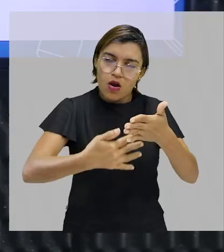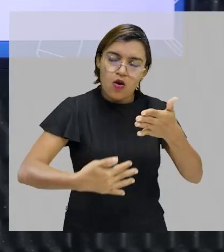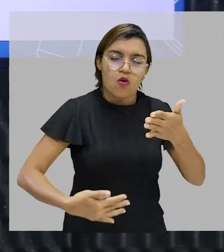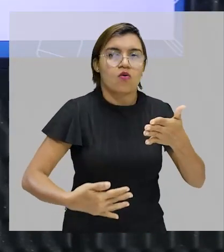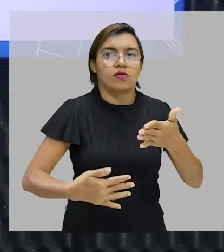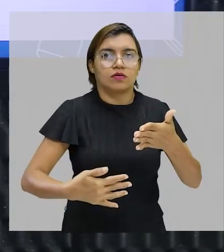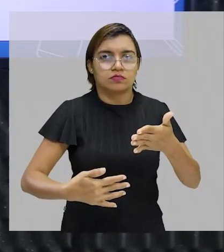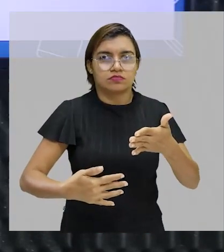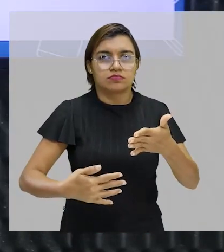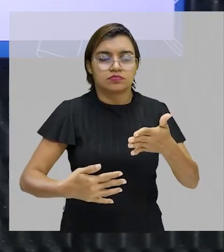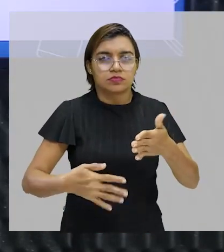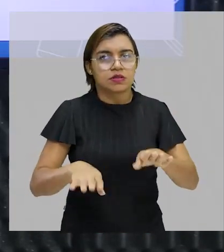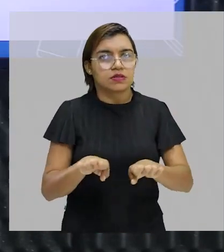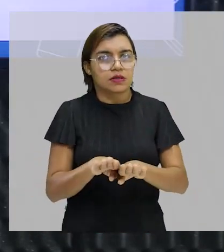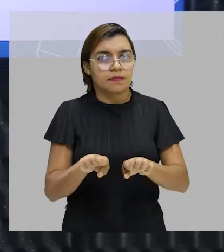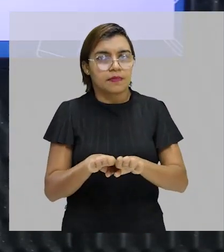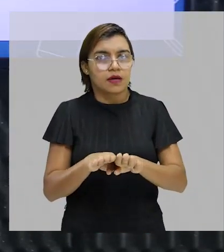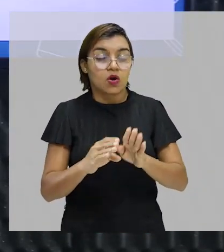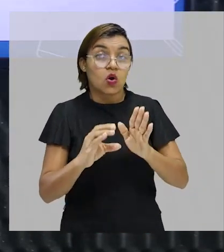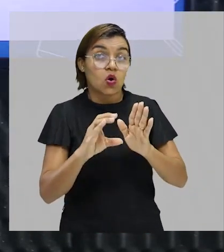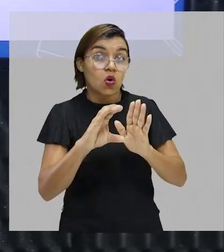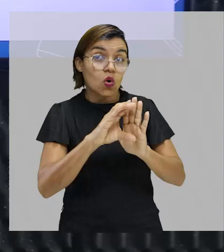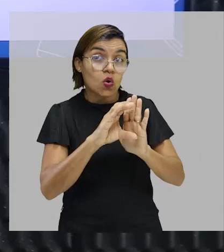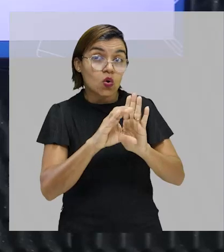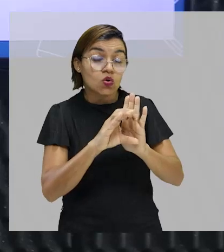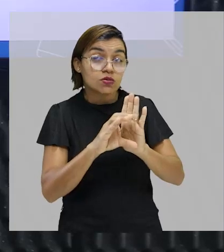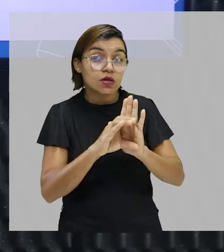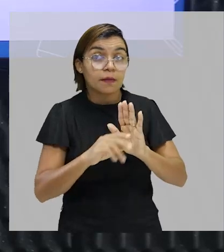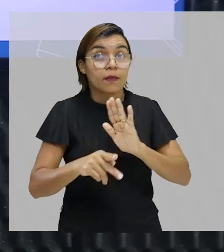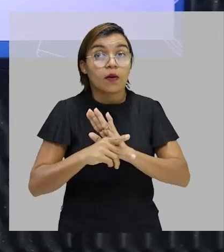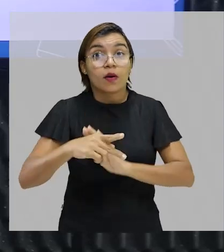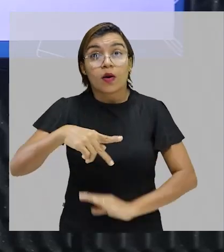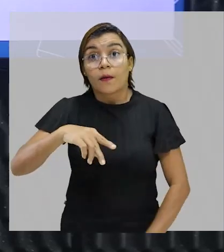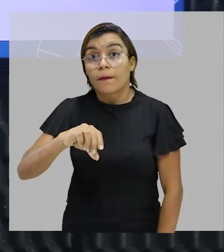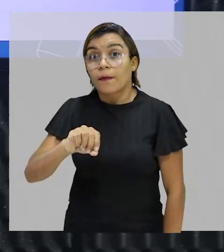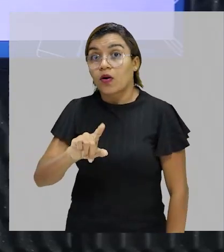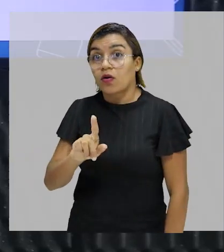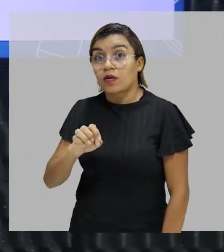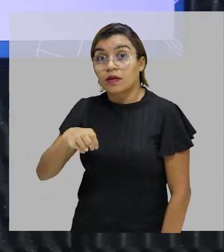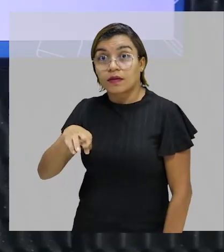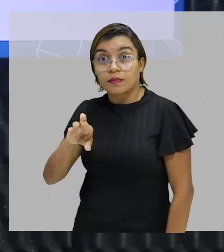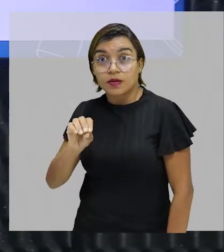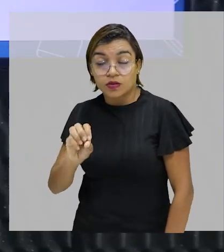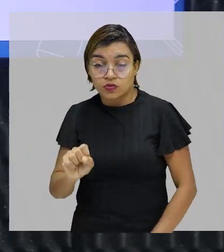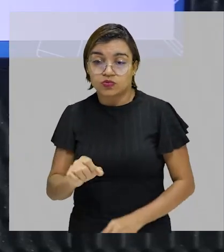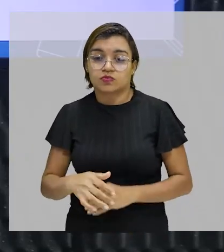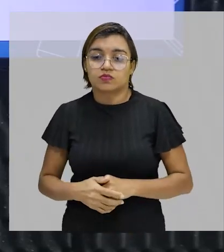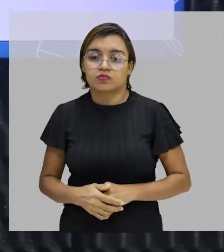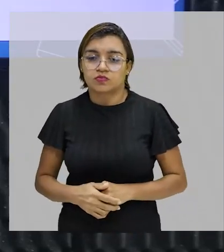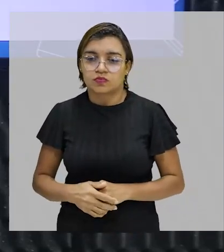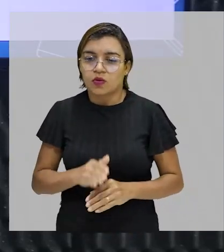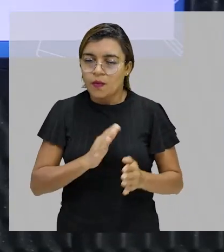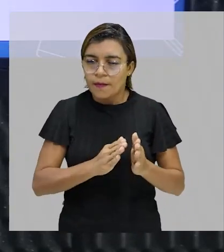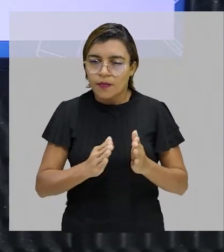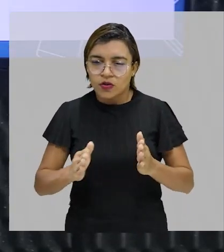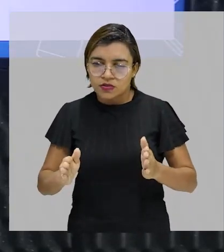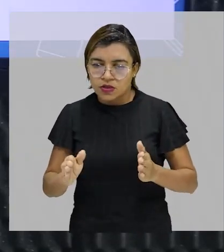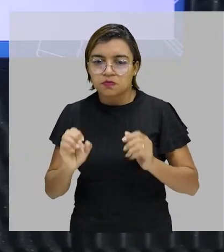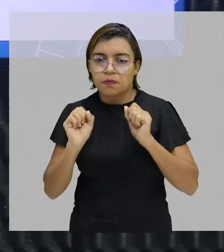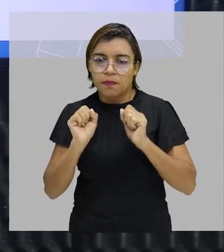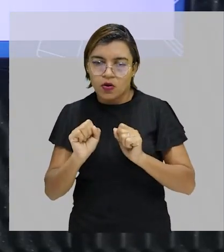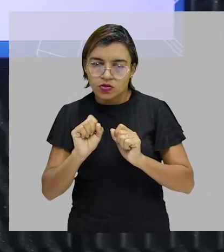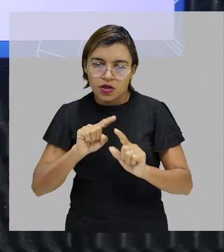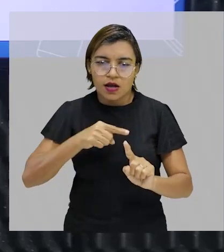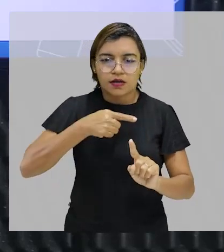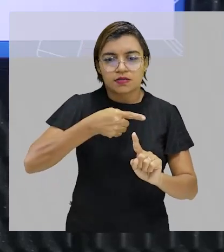normalmente elas vão remitir a esse conceito de polímeros. O processo de polimerização pode ocorrer por adição